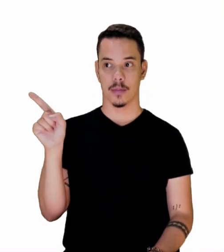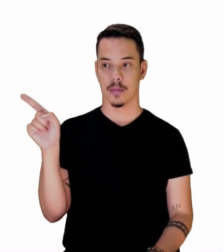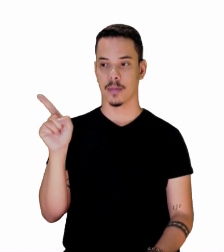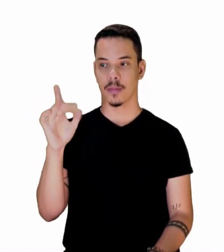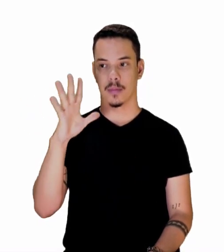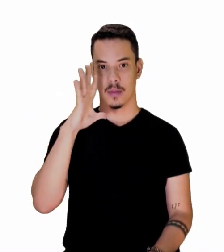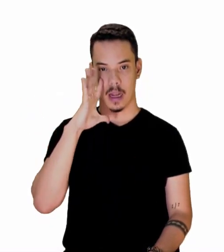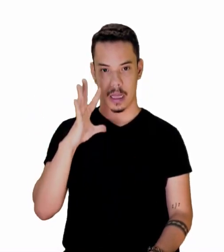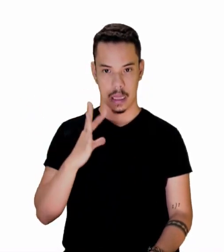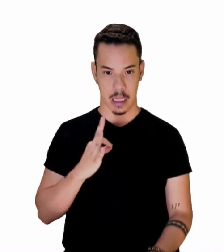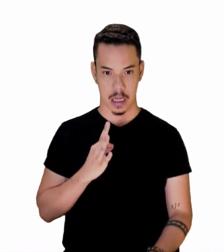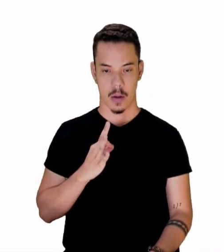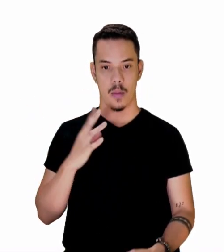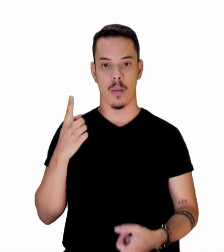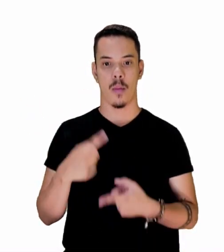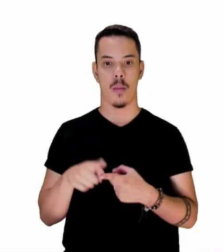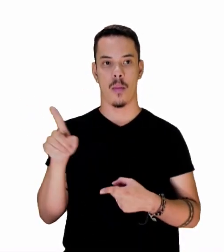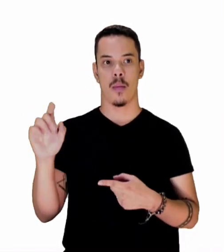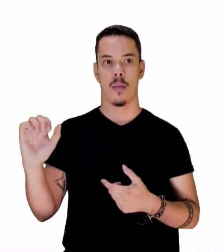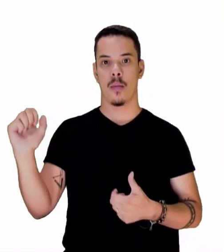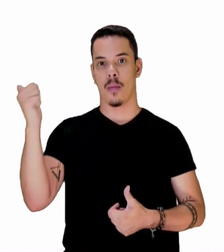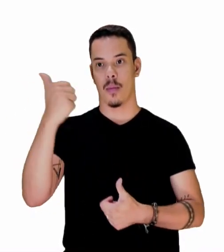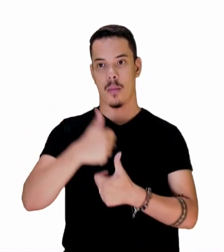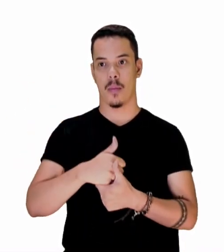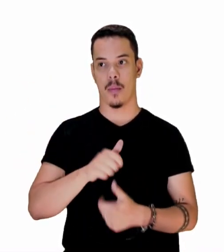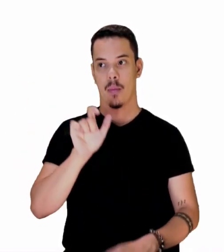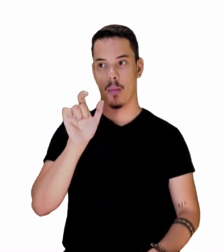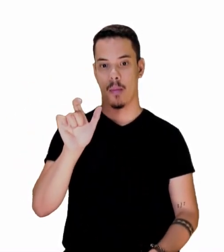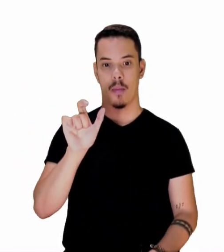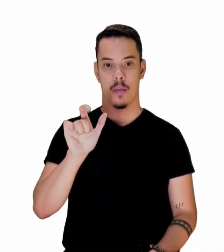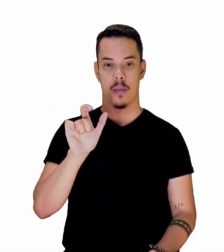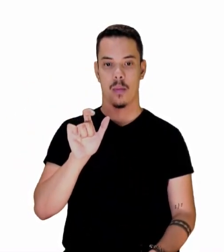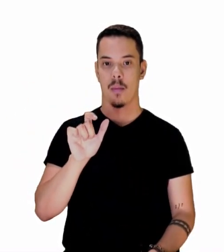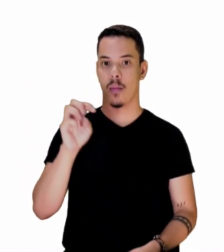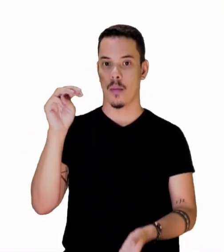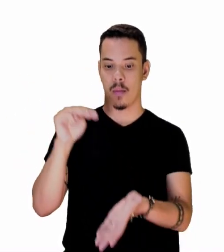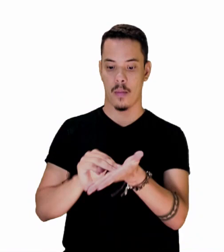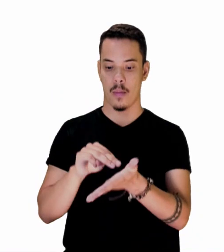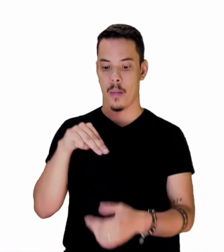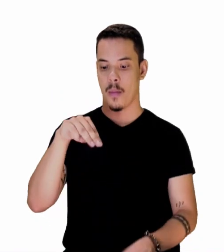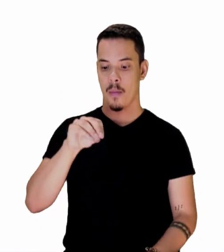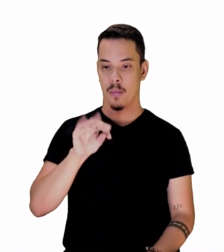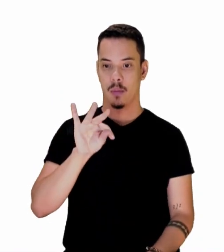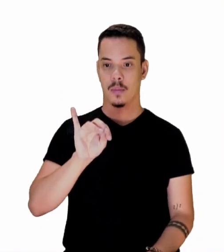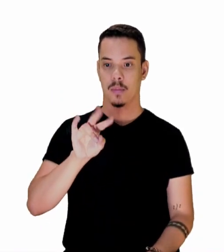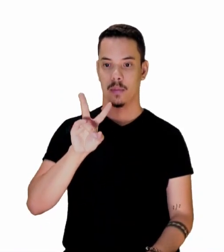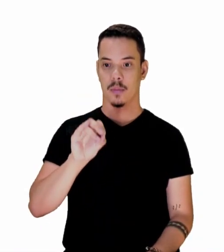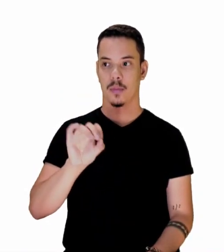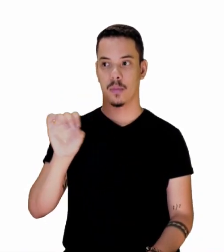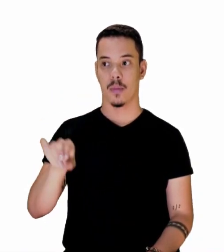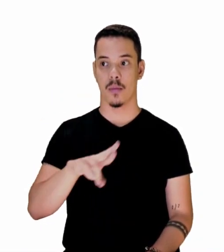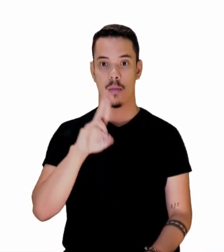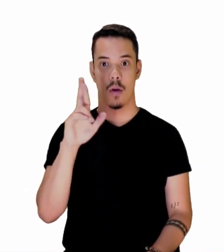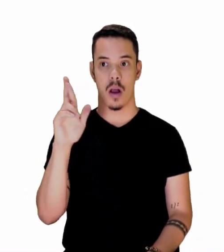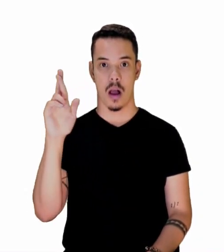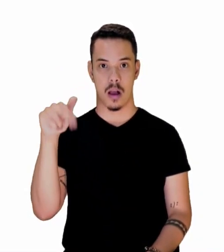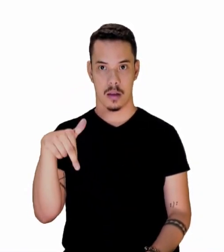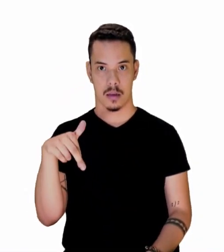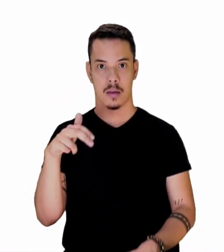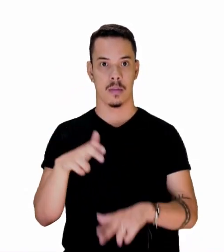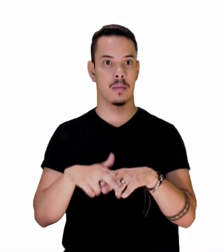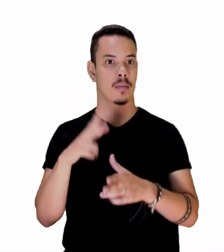presta atenção, é esse daqui, ó, substitui pela palavra o motivo e a razão. E aqui quando